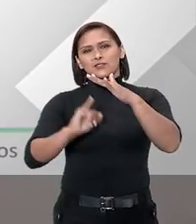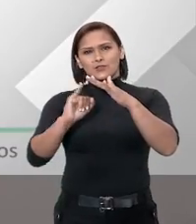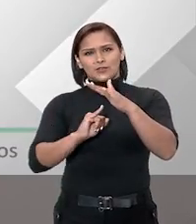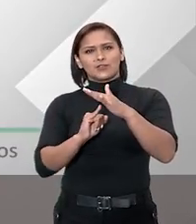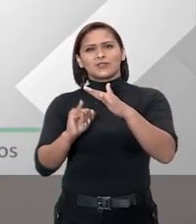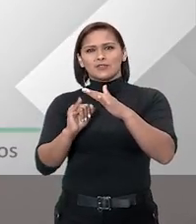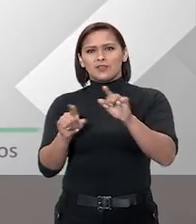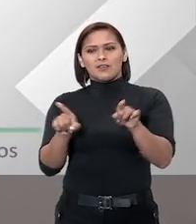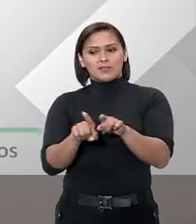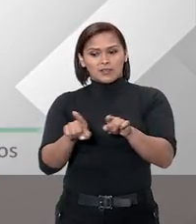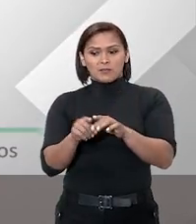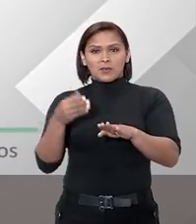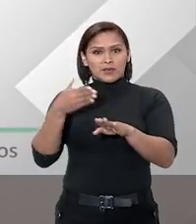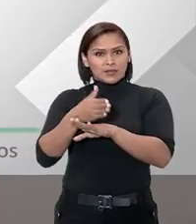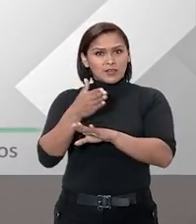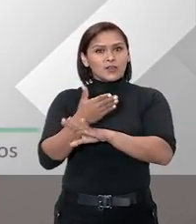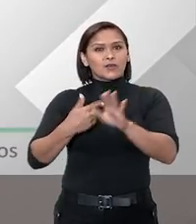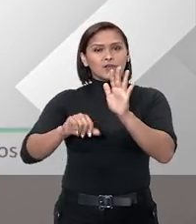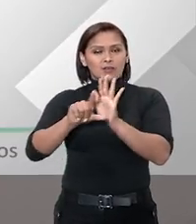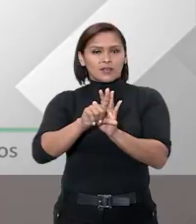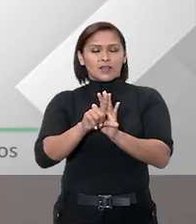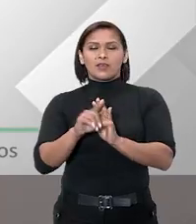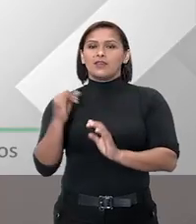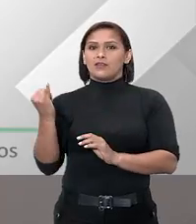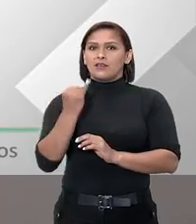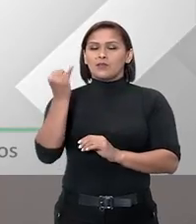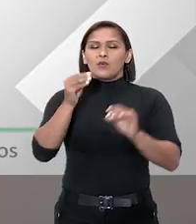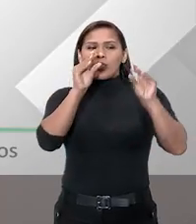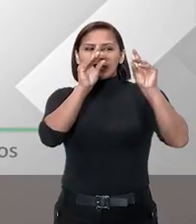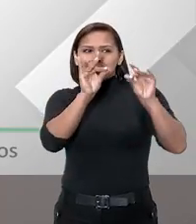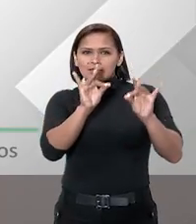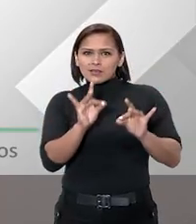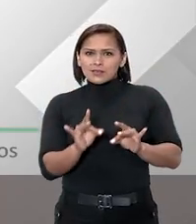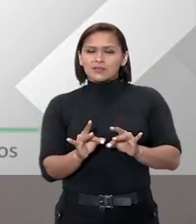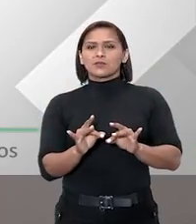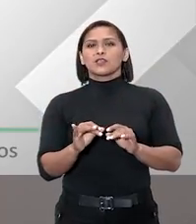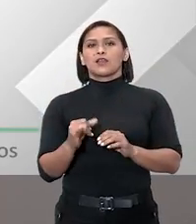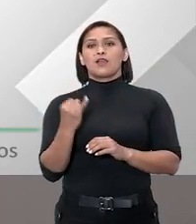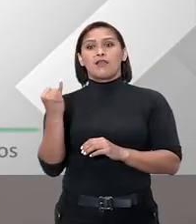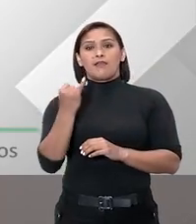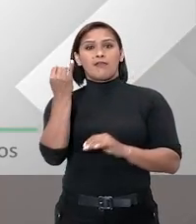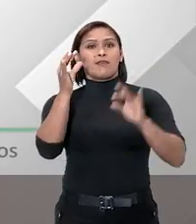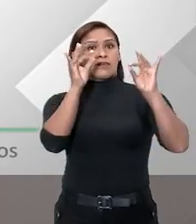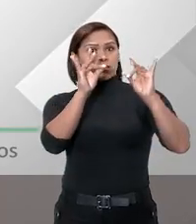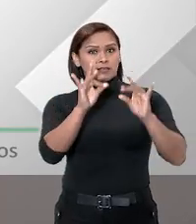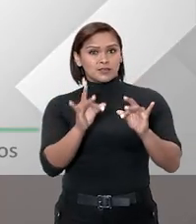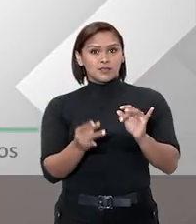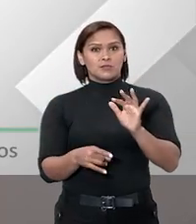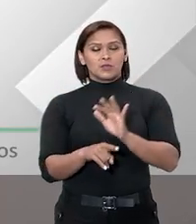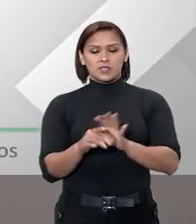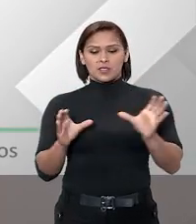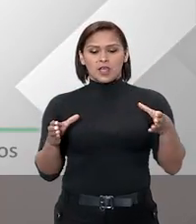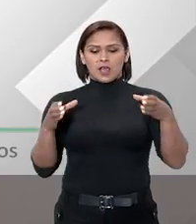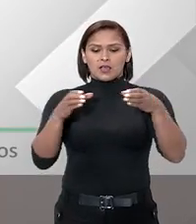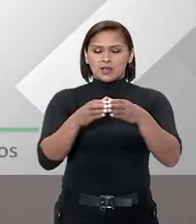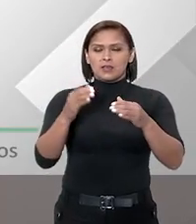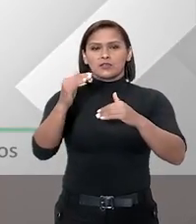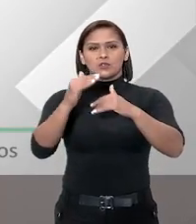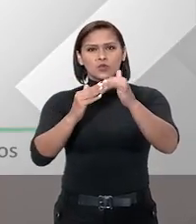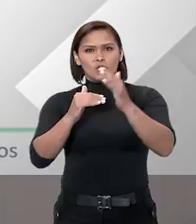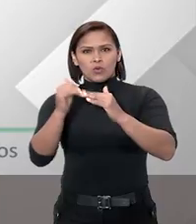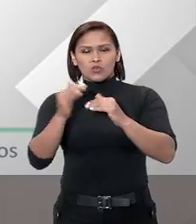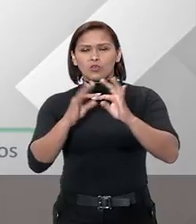institucional. Então, é importante que a sensibilidade, volto a dizer, é importante a sensibilidade dos